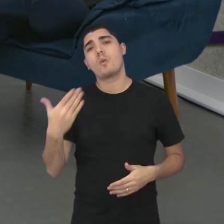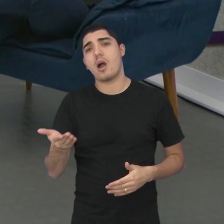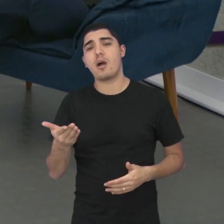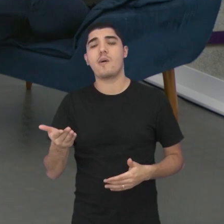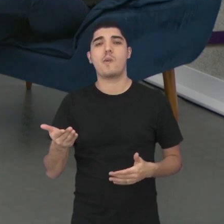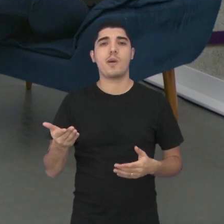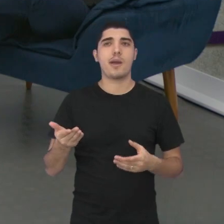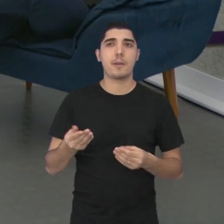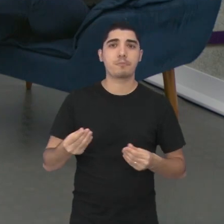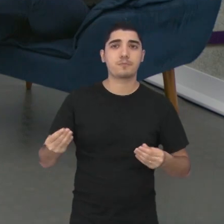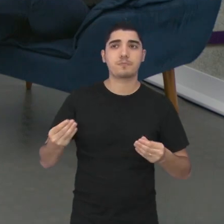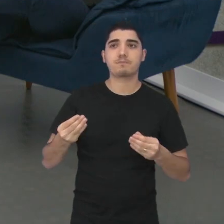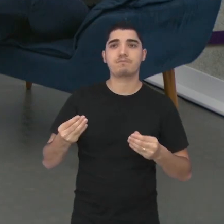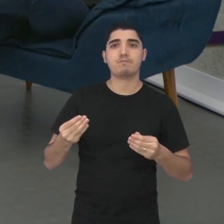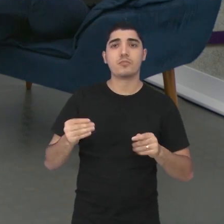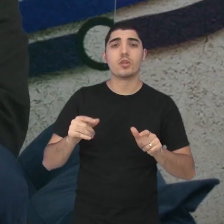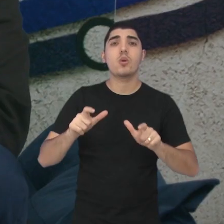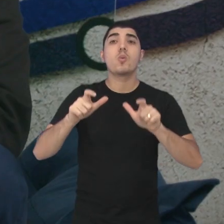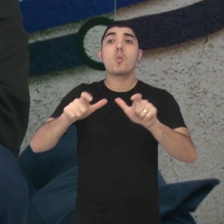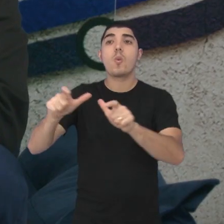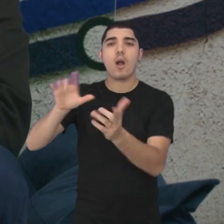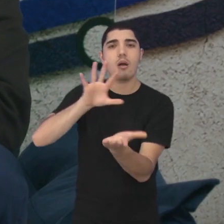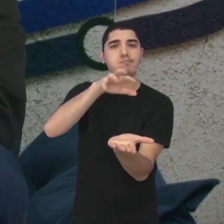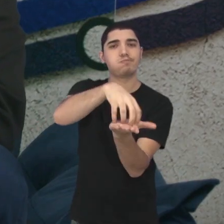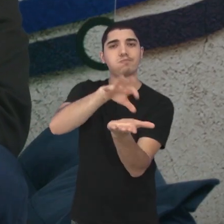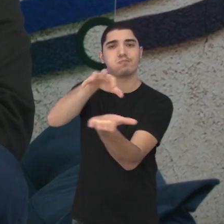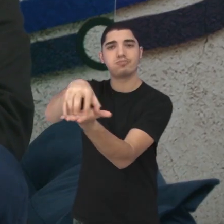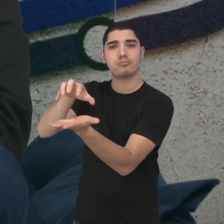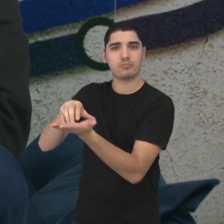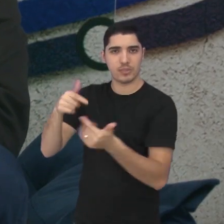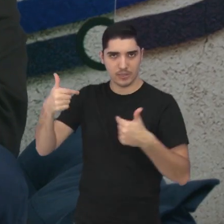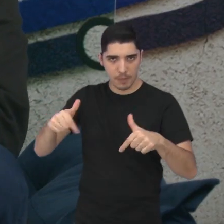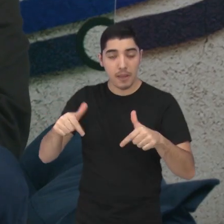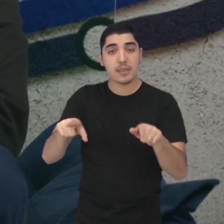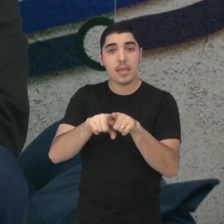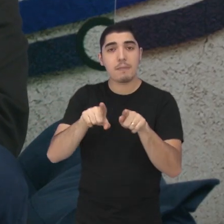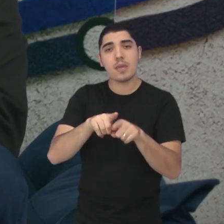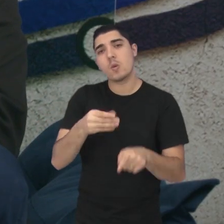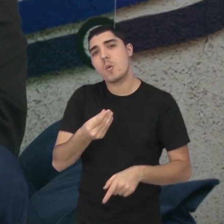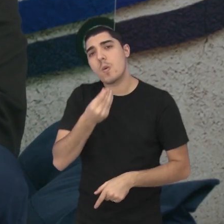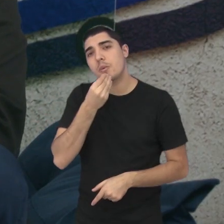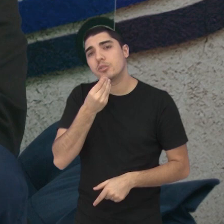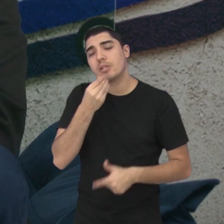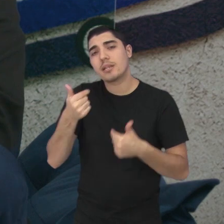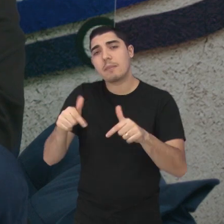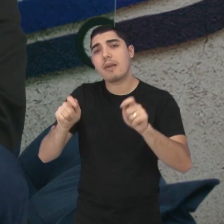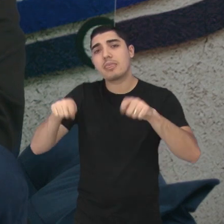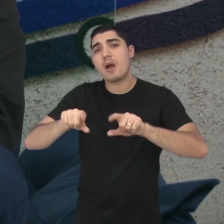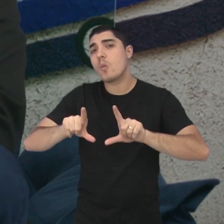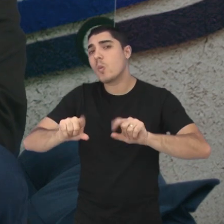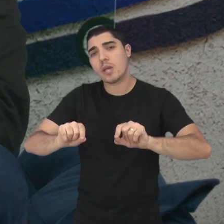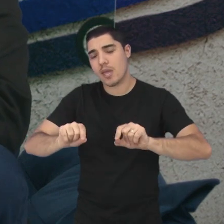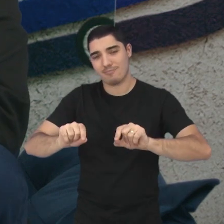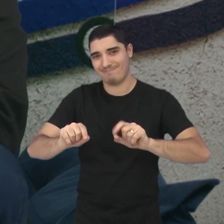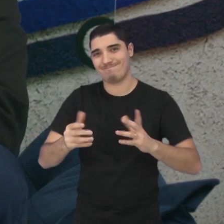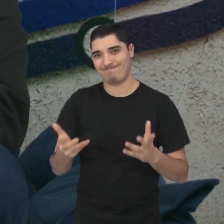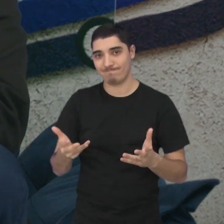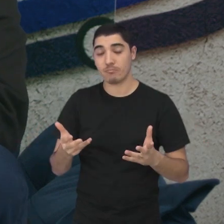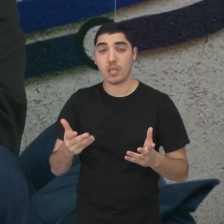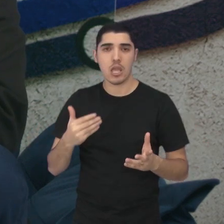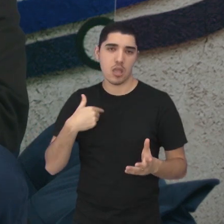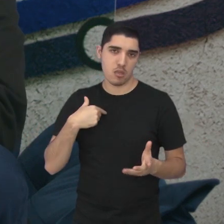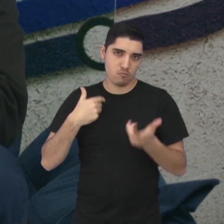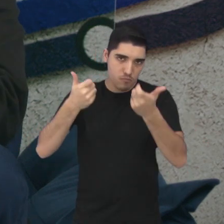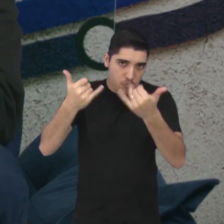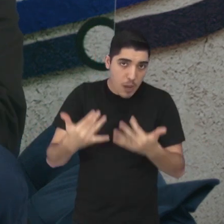os postos de trabalho e as oportunidades nesse ramo de games. Eu digo isso porque tem